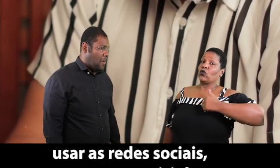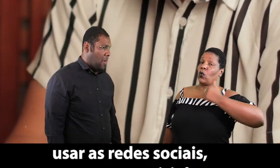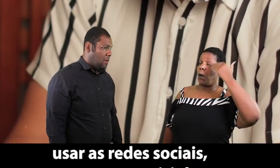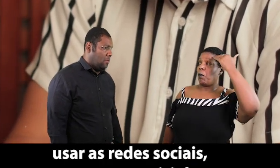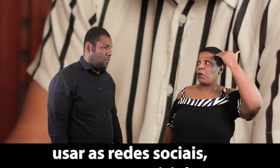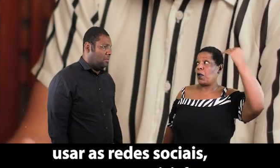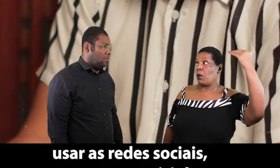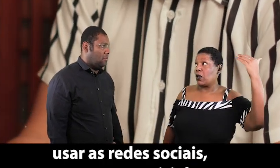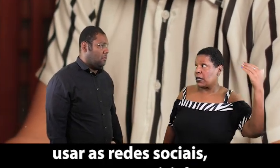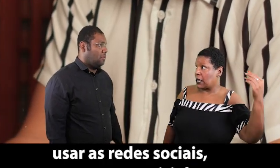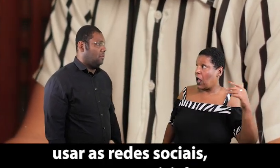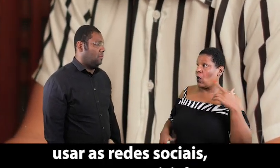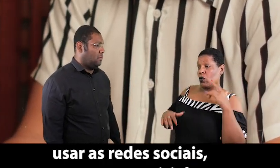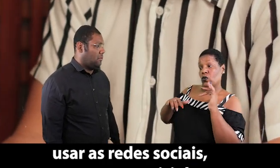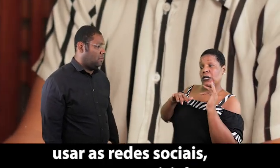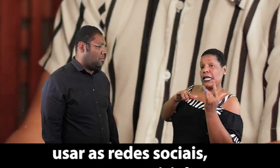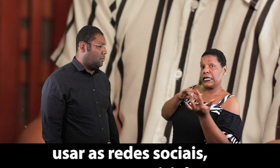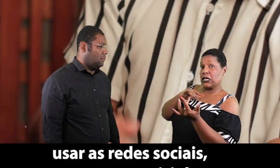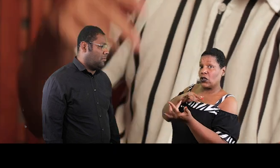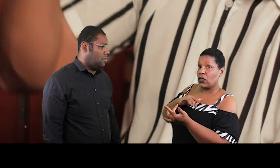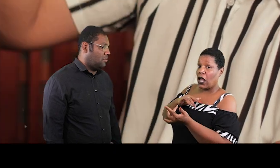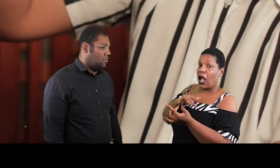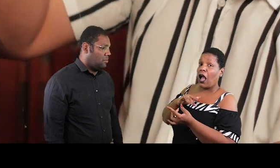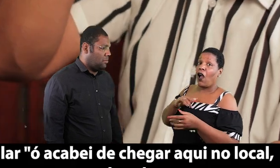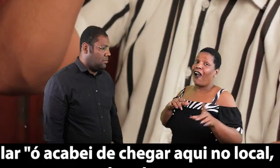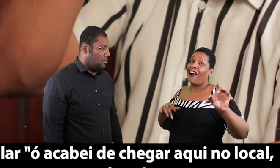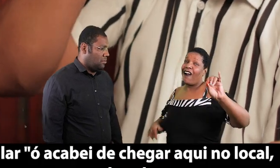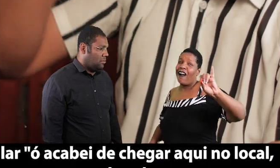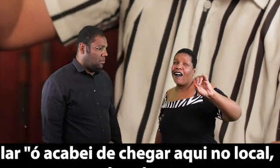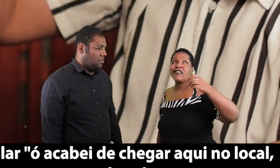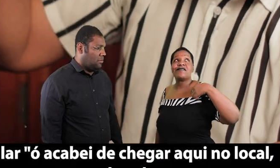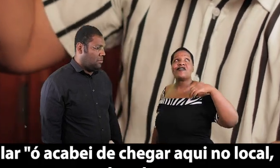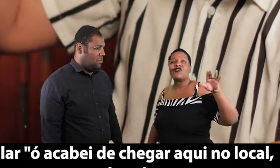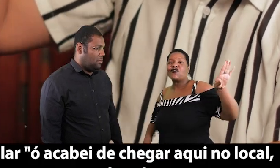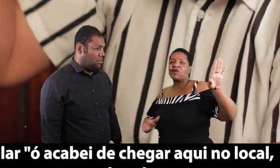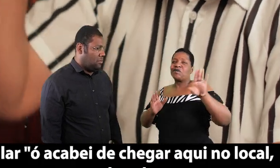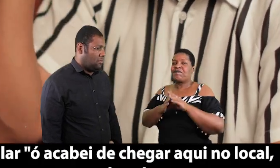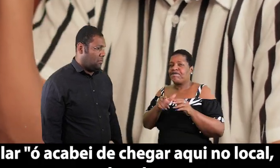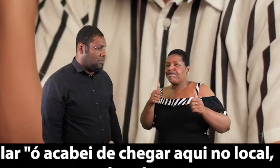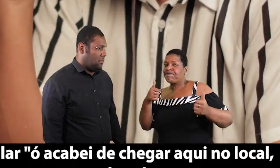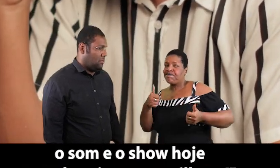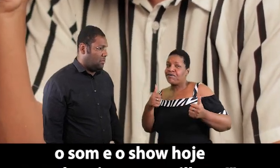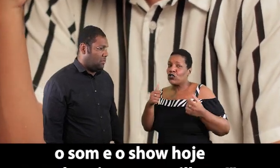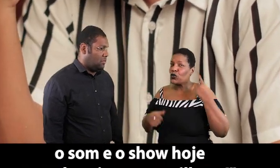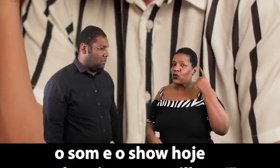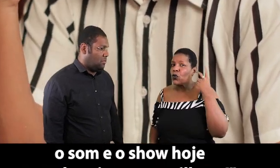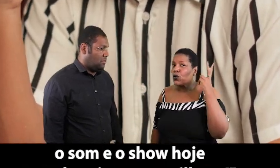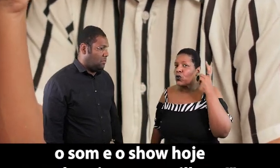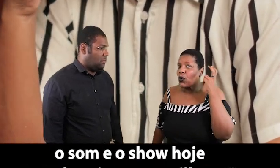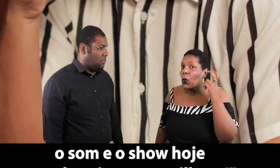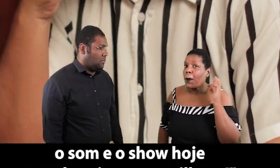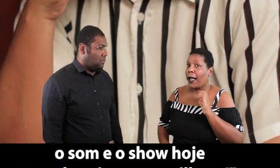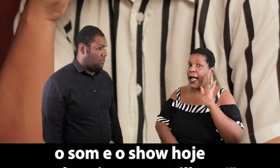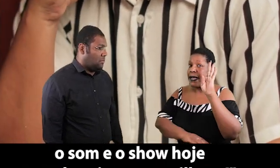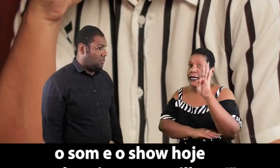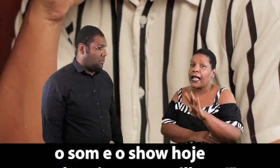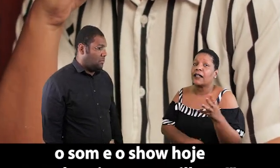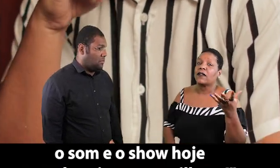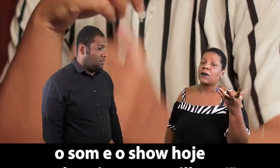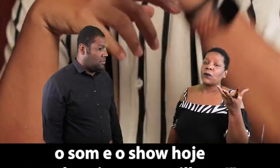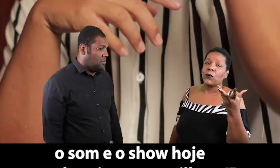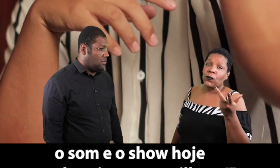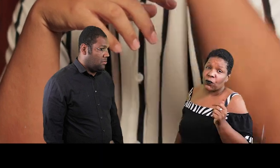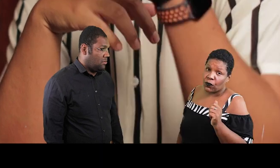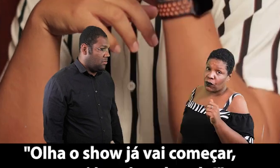redes sociais, postar uma coisinha, chegar, ó, acabei de chegar aqui no local, vou passar o som e o show hoje à tarde vai ser